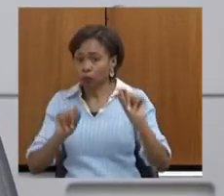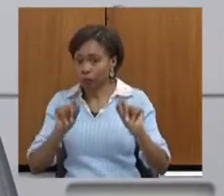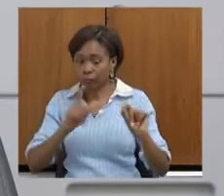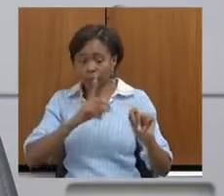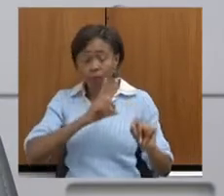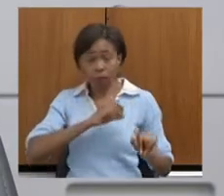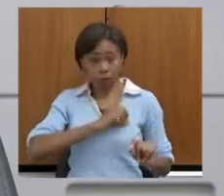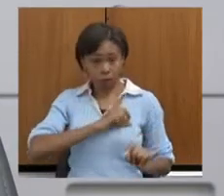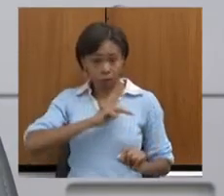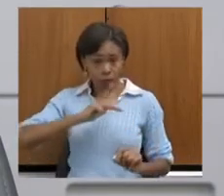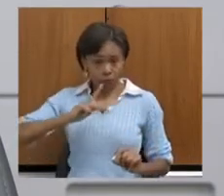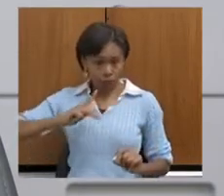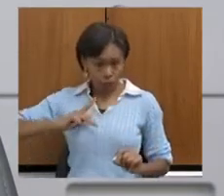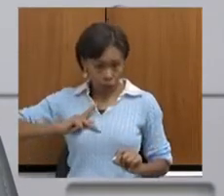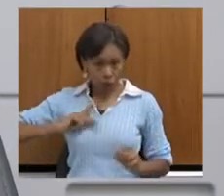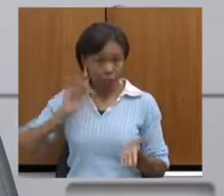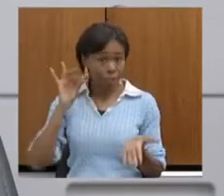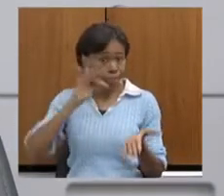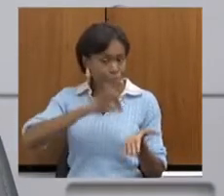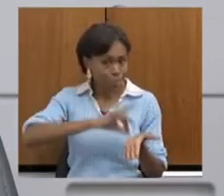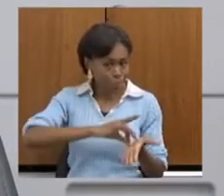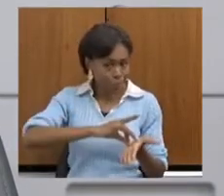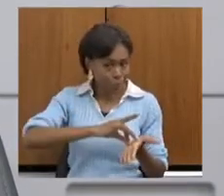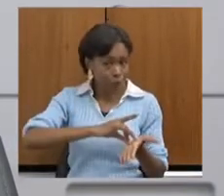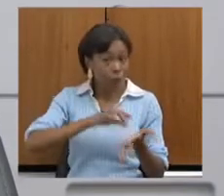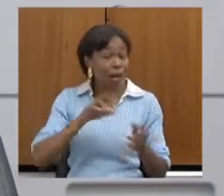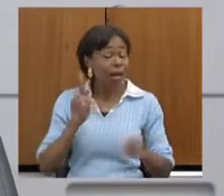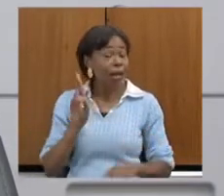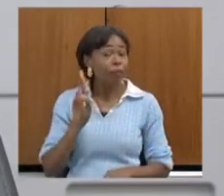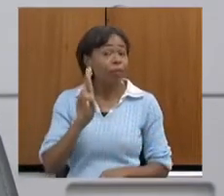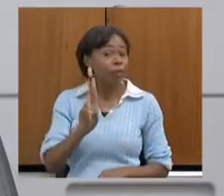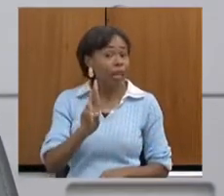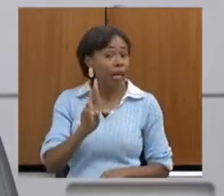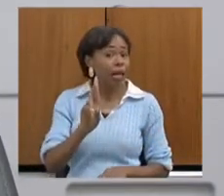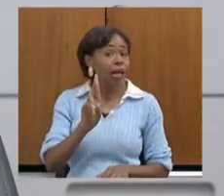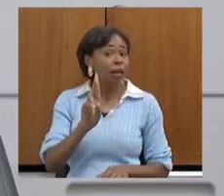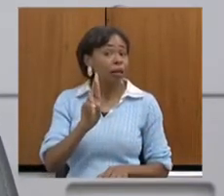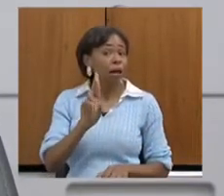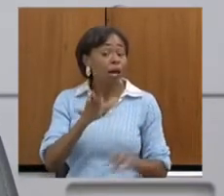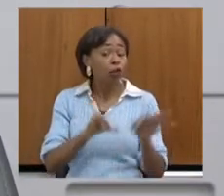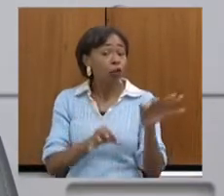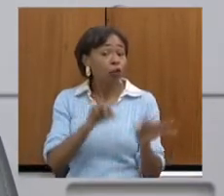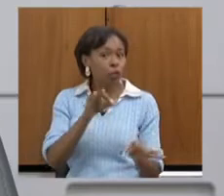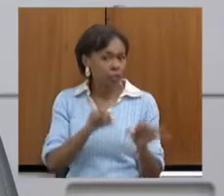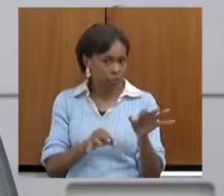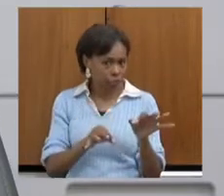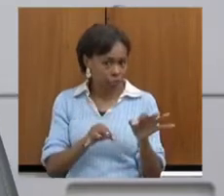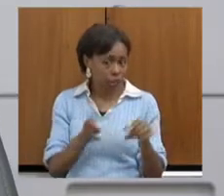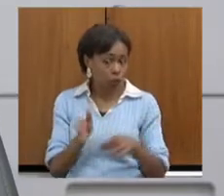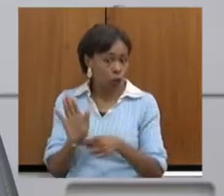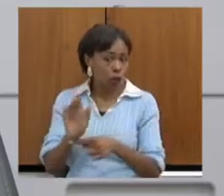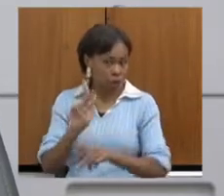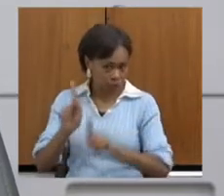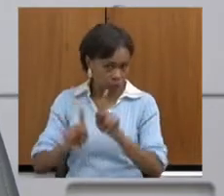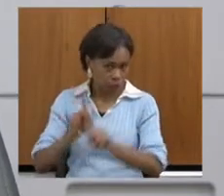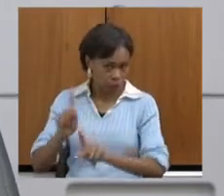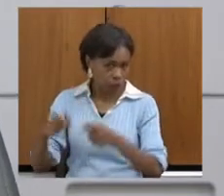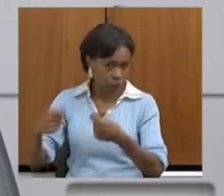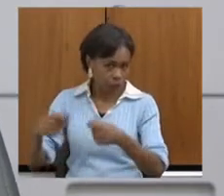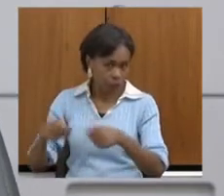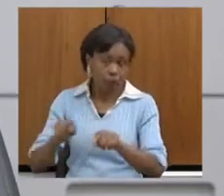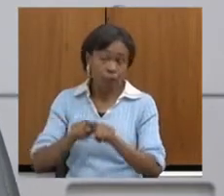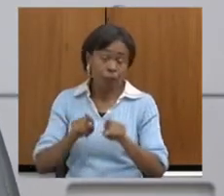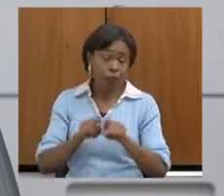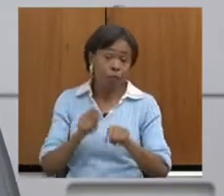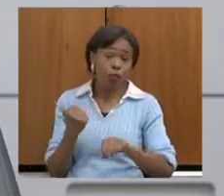tem para representar jurídica e essa juridicamente as pessoas necessitadas e a substituição dessas